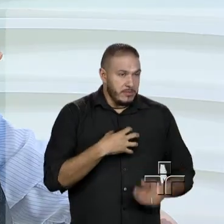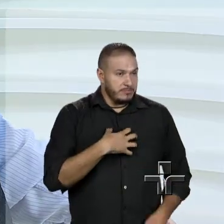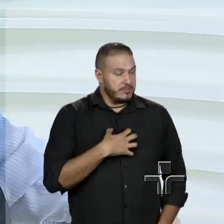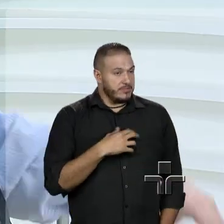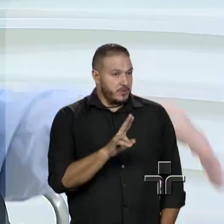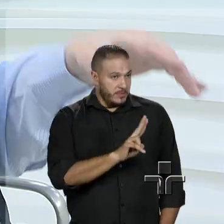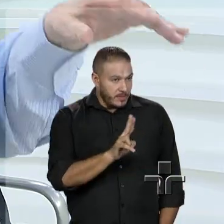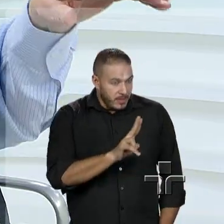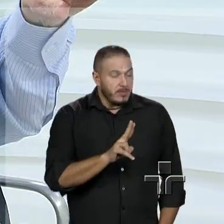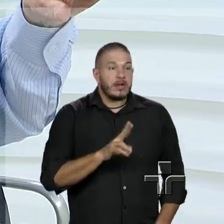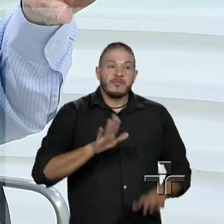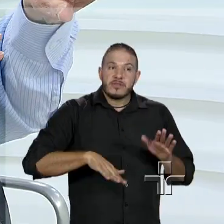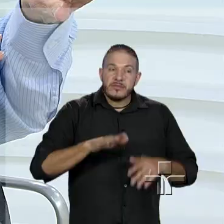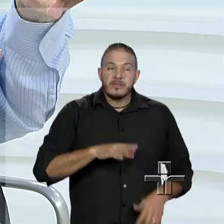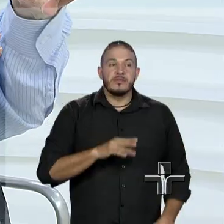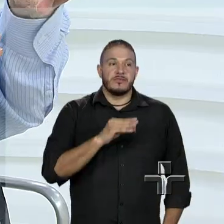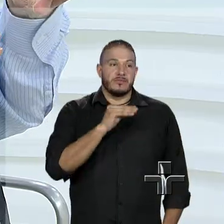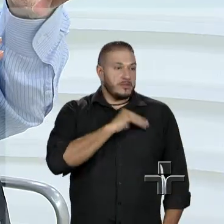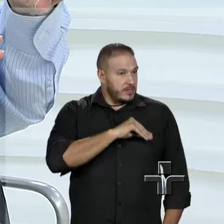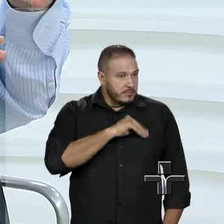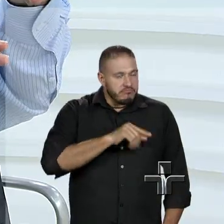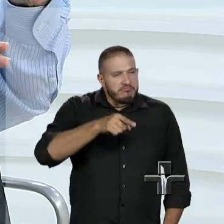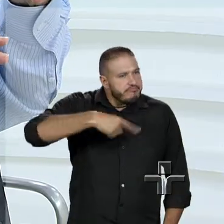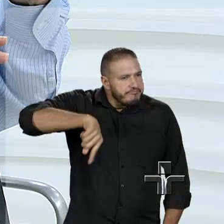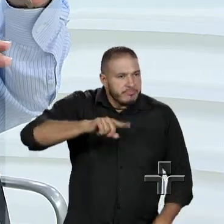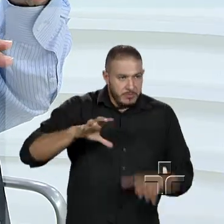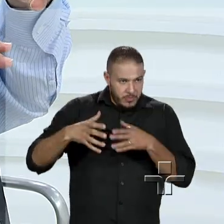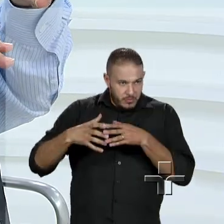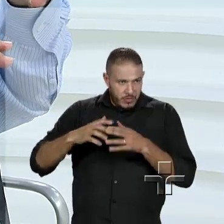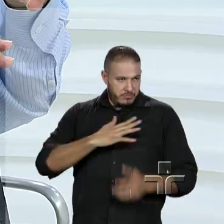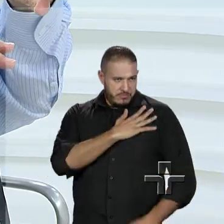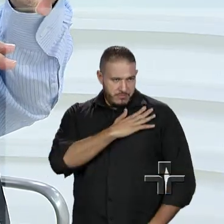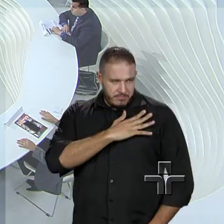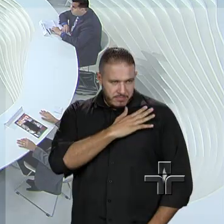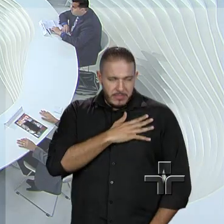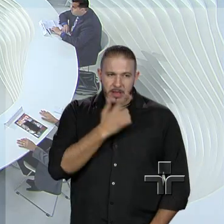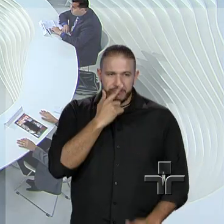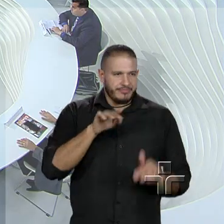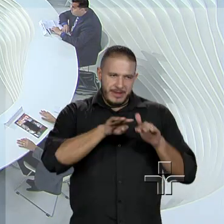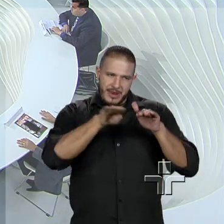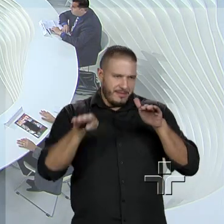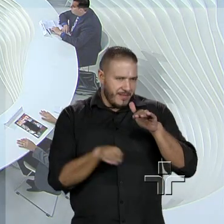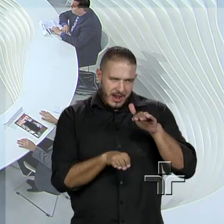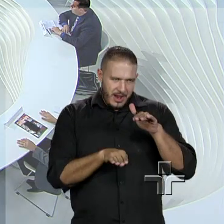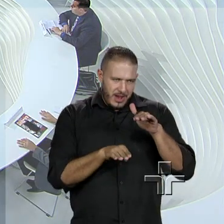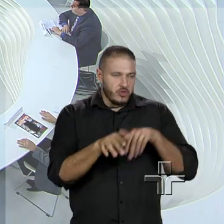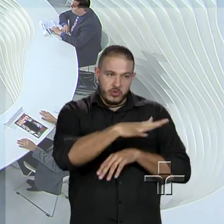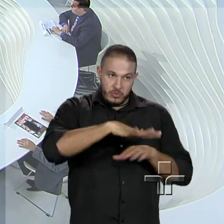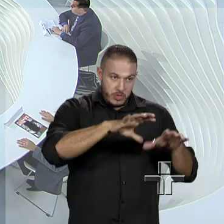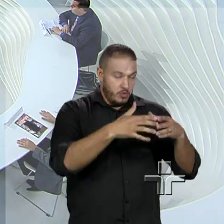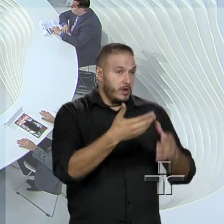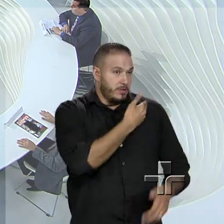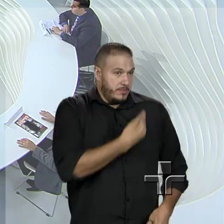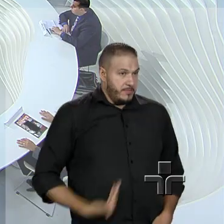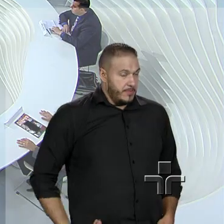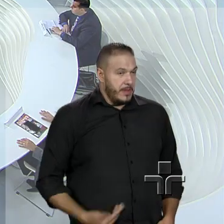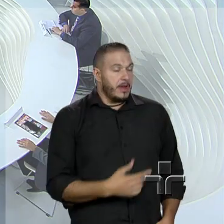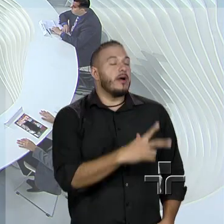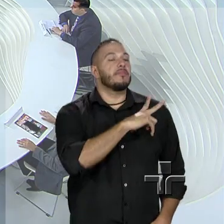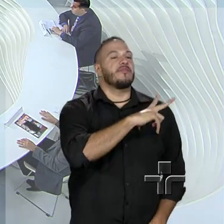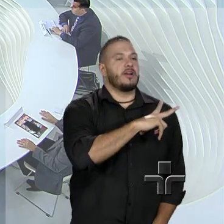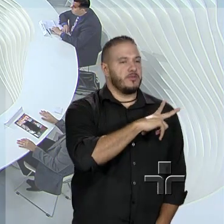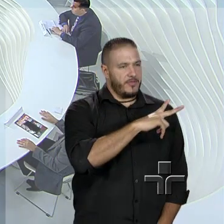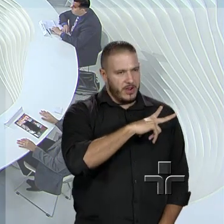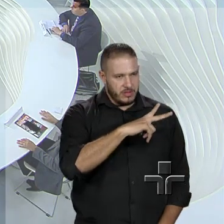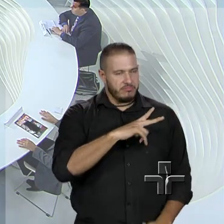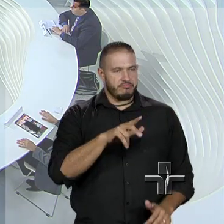nominalmente, os salários das Forças Armadas eram ligeiramente inferior ao do setor privado. Mas, quando